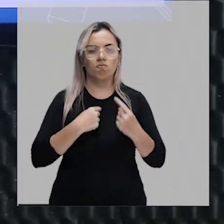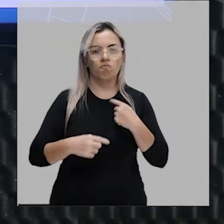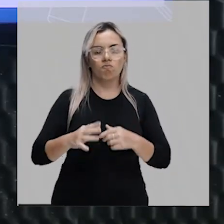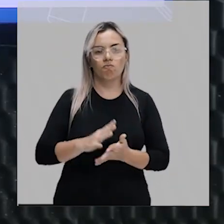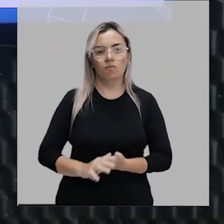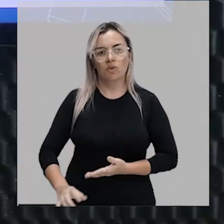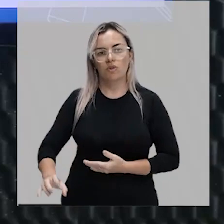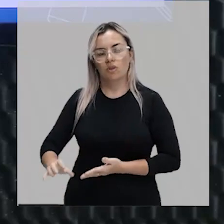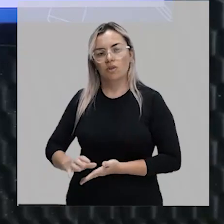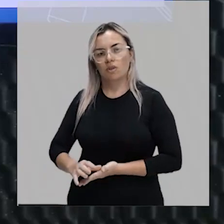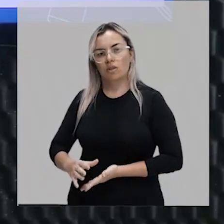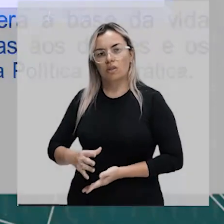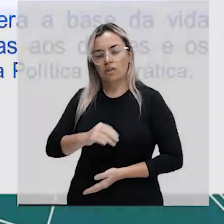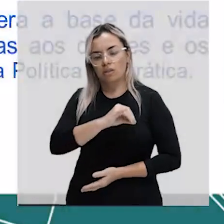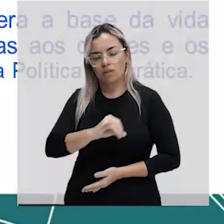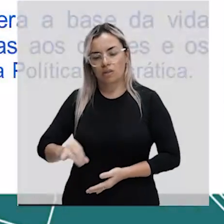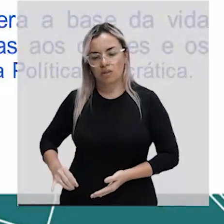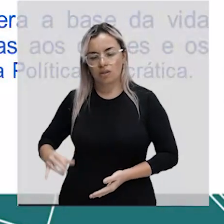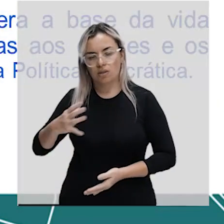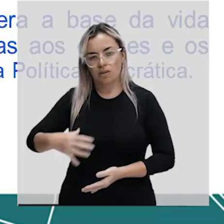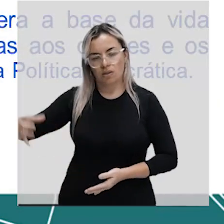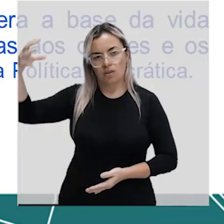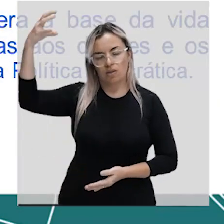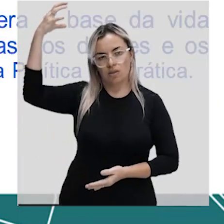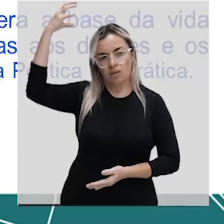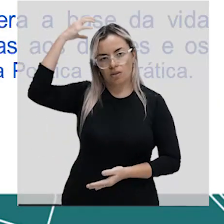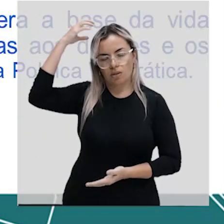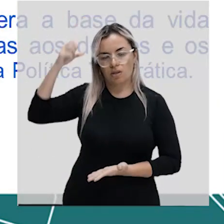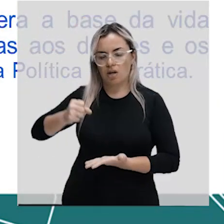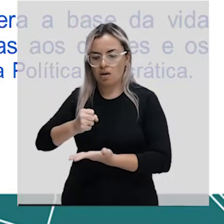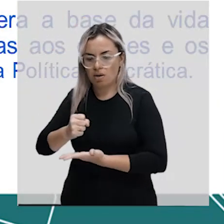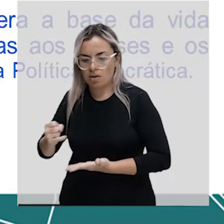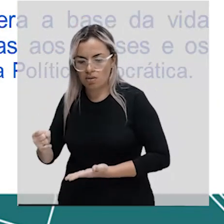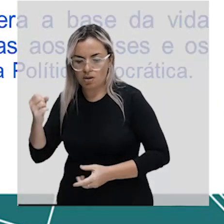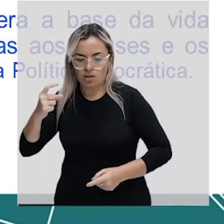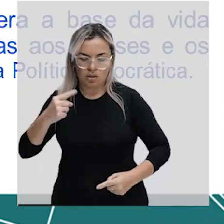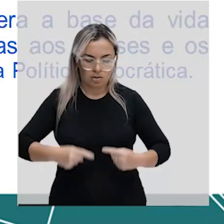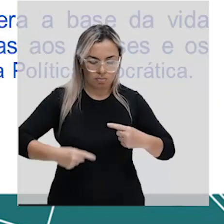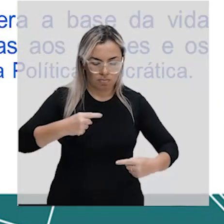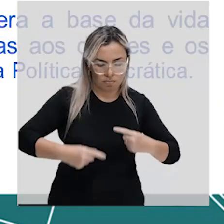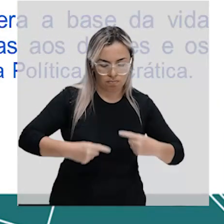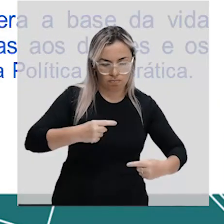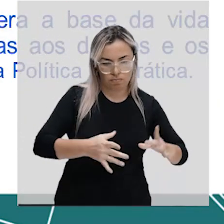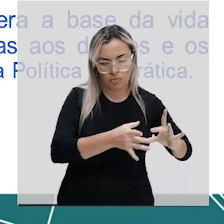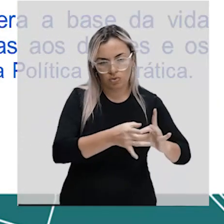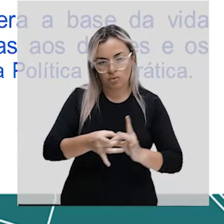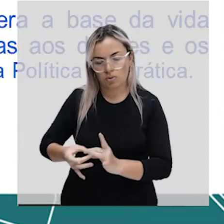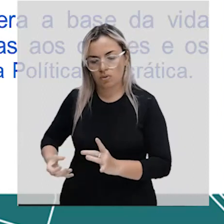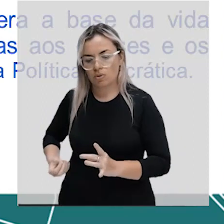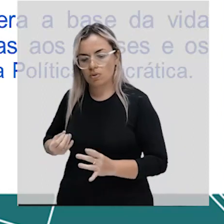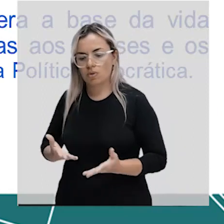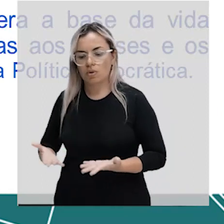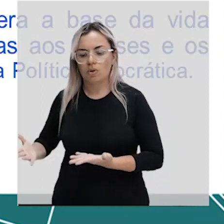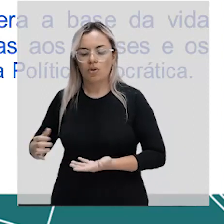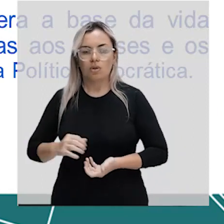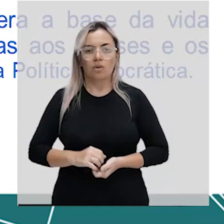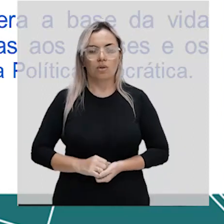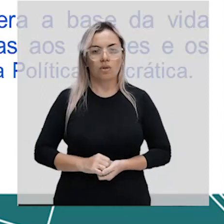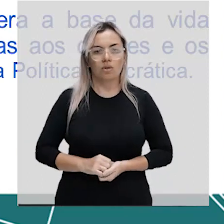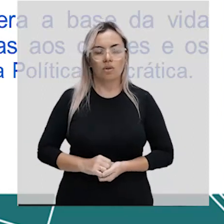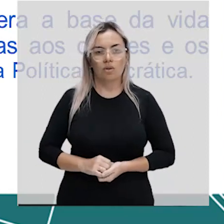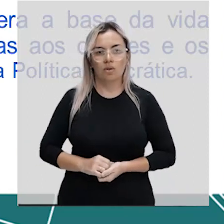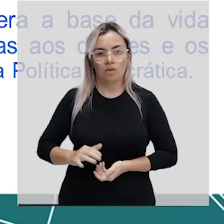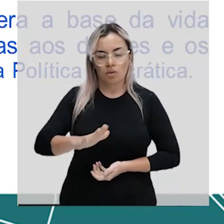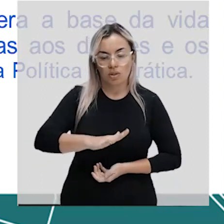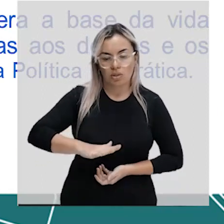elites dirigentes era a base da vida política dessas sociedades. Pois no